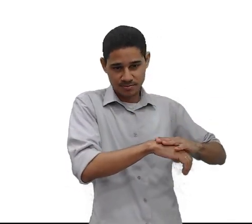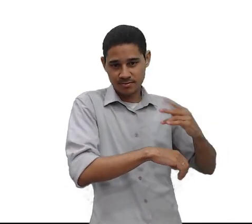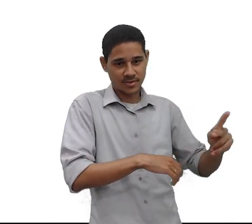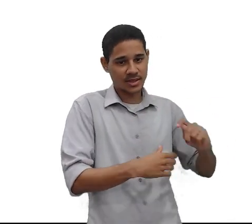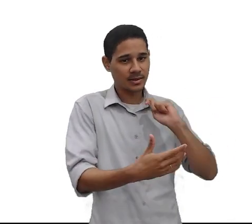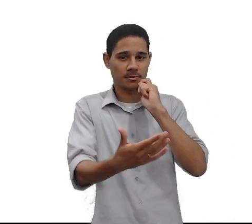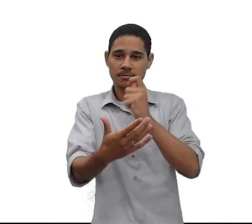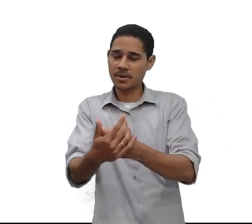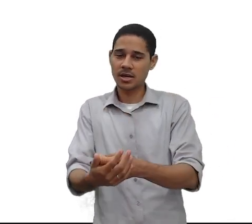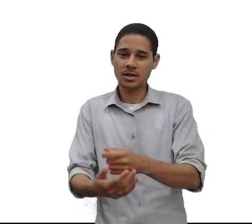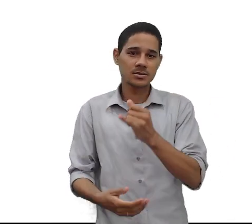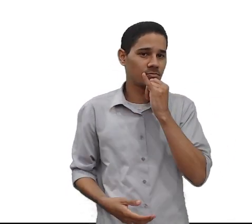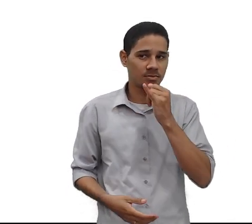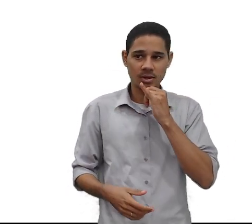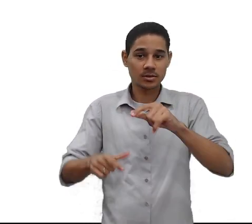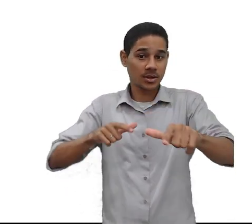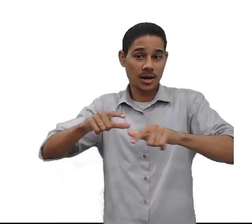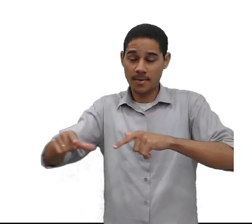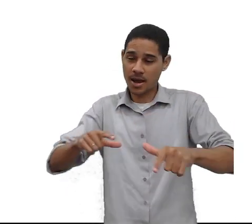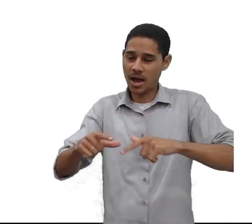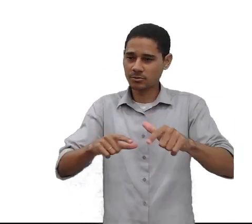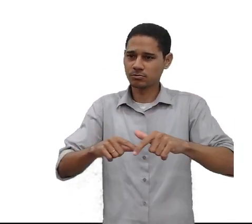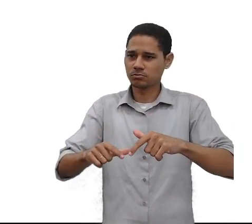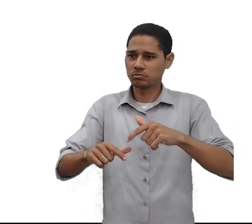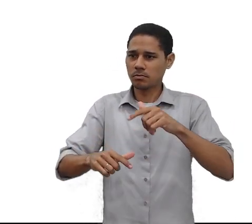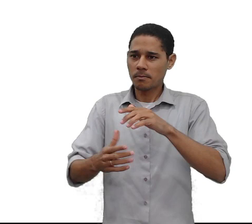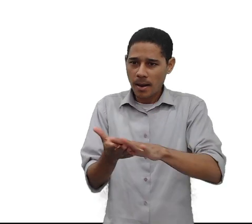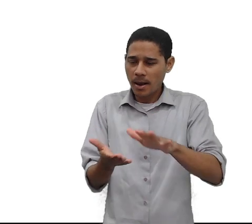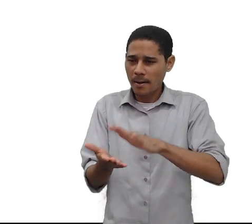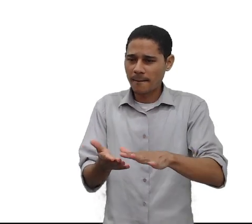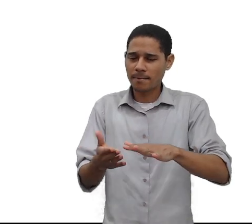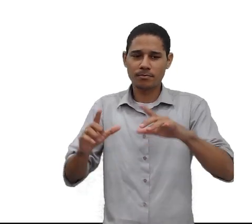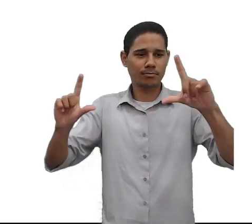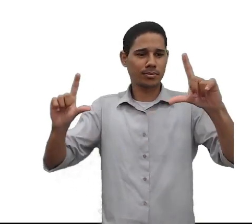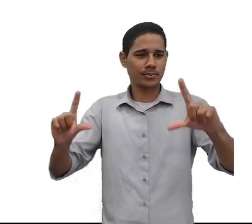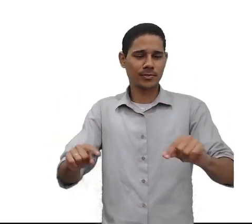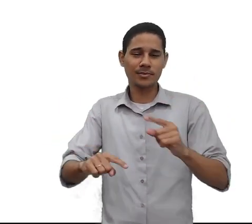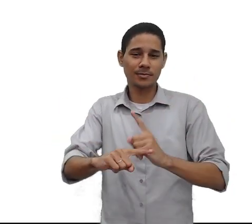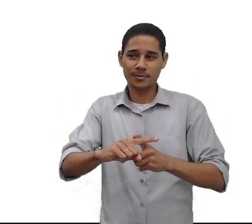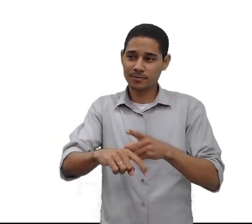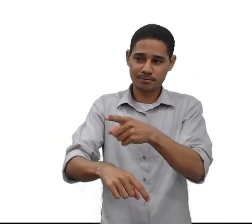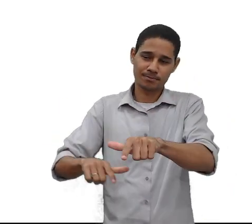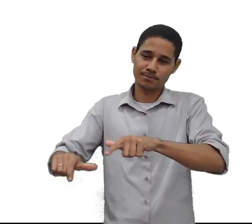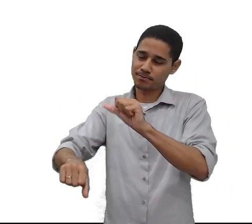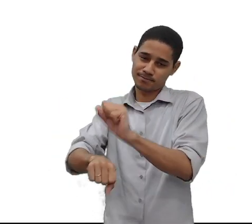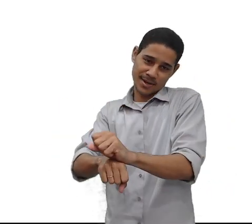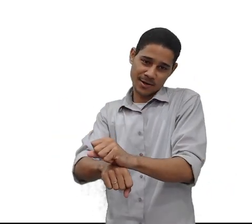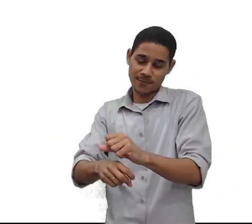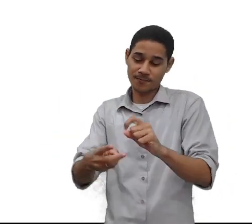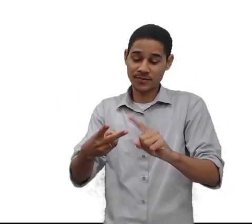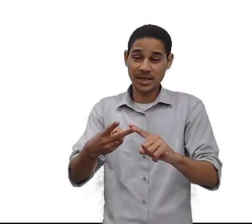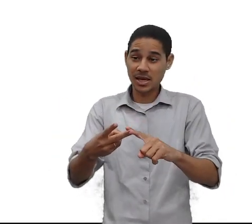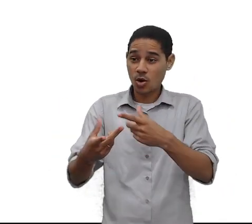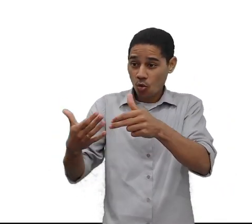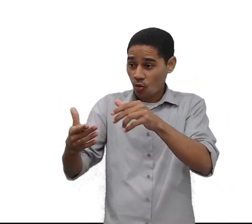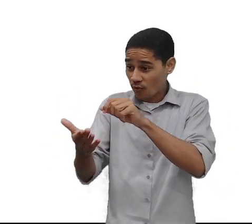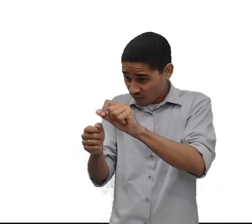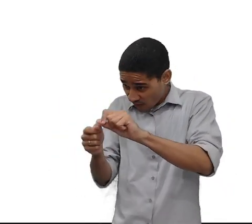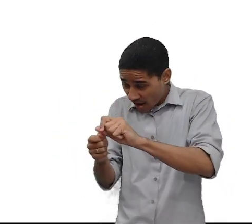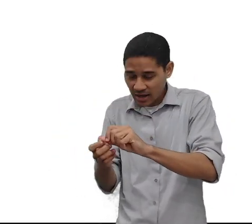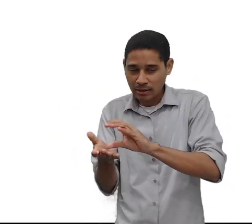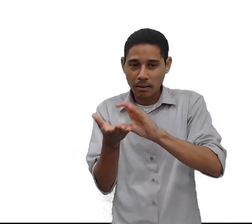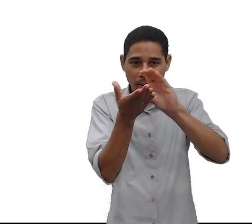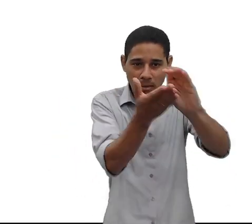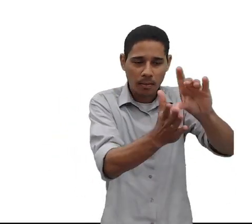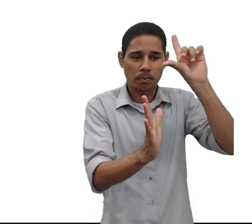pela perda de produtividade devido à interrupção do trabalho, atraso na entrega de produtos e